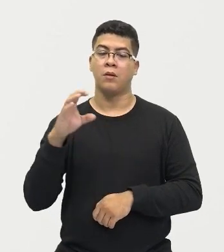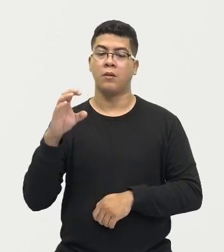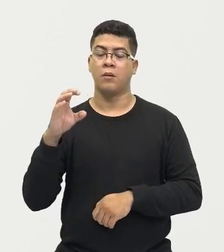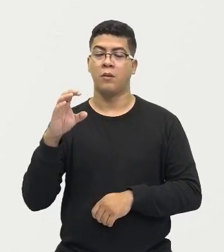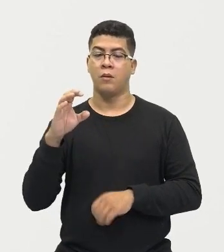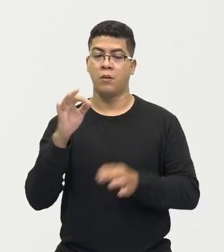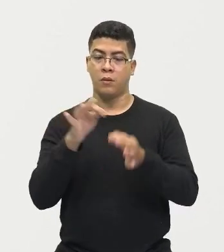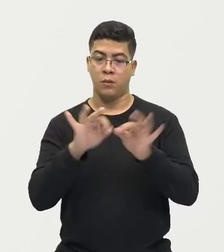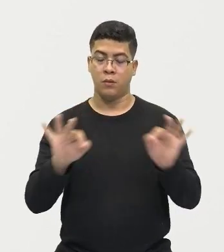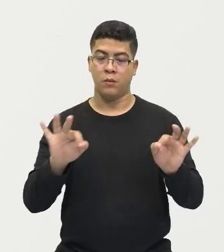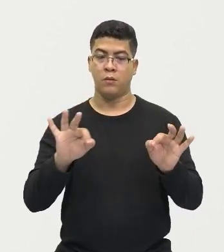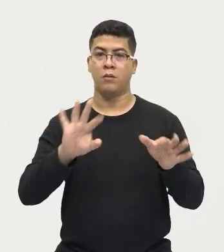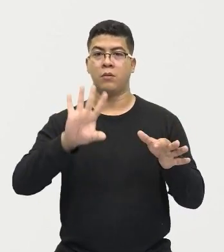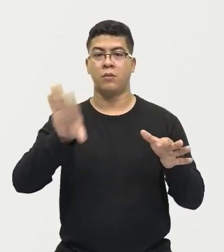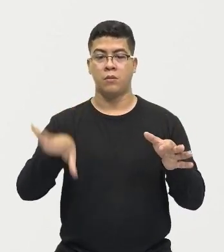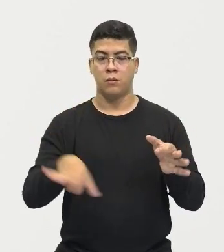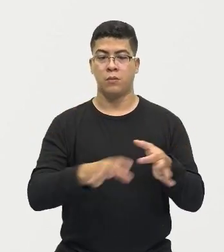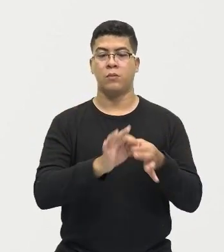subordinada,